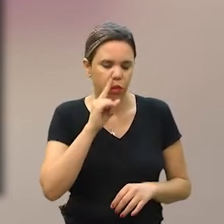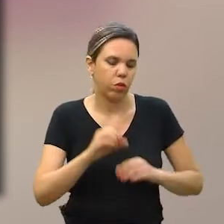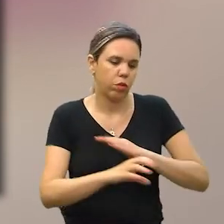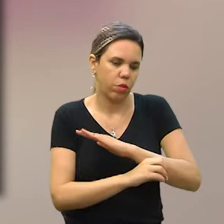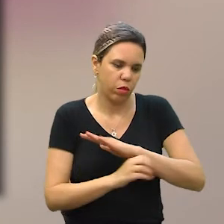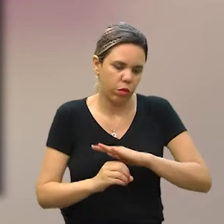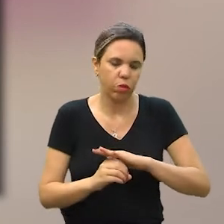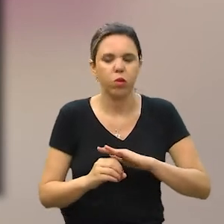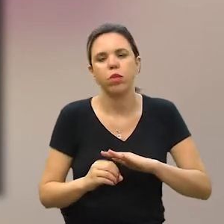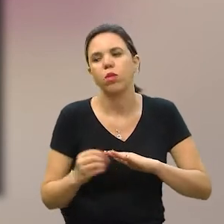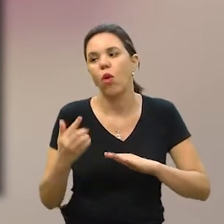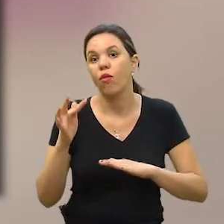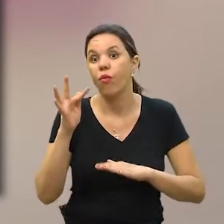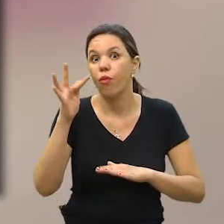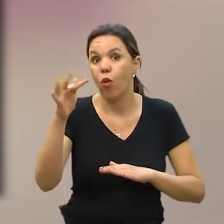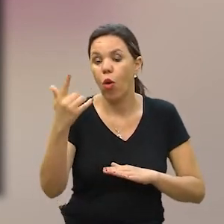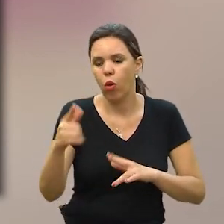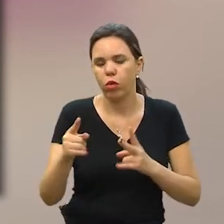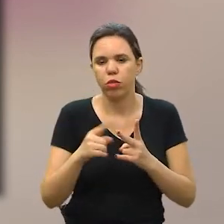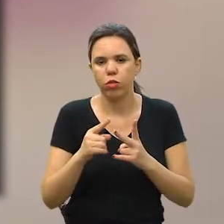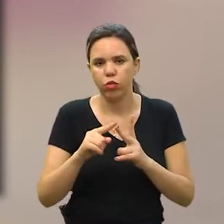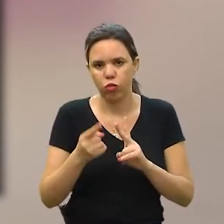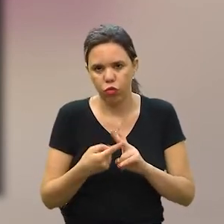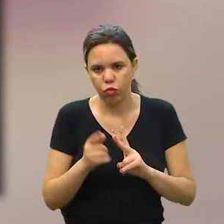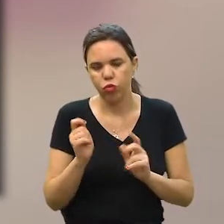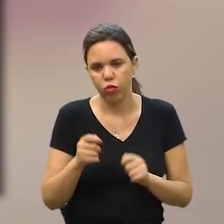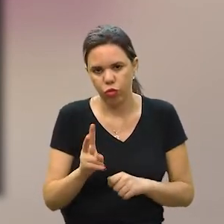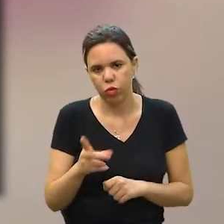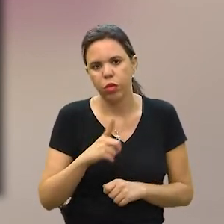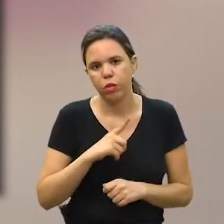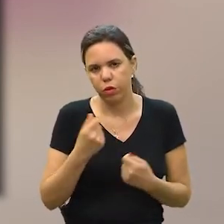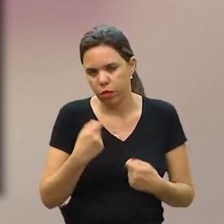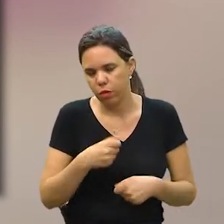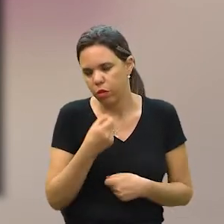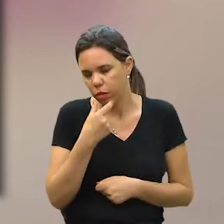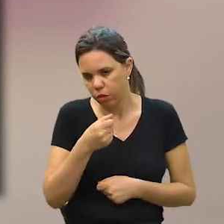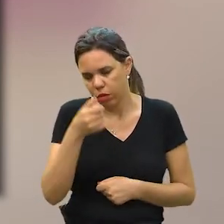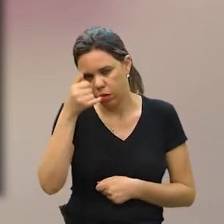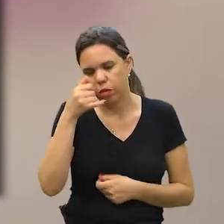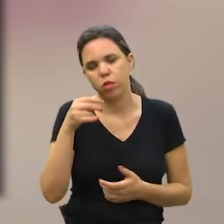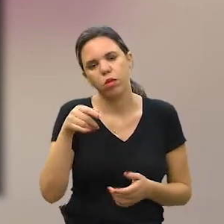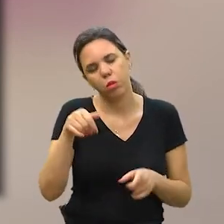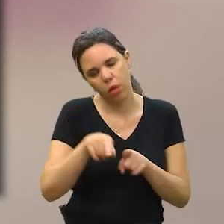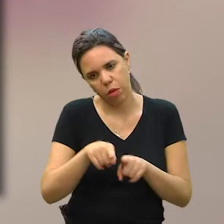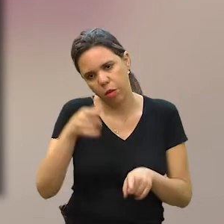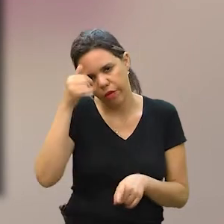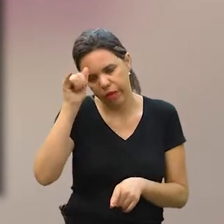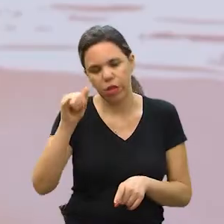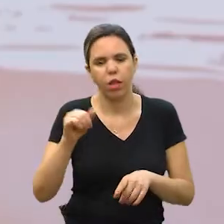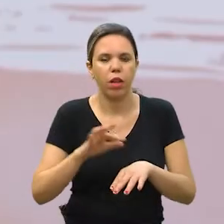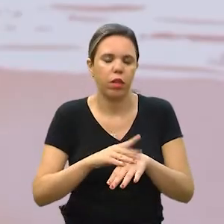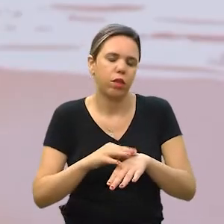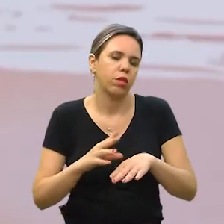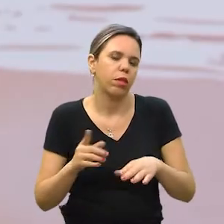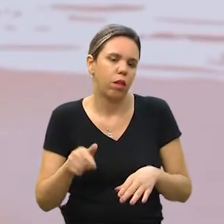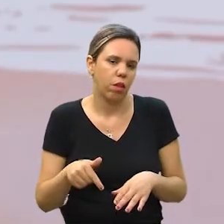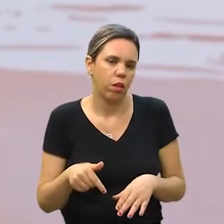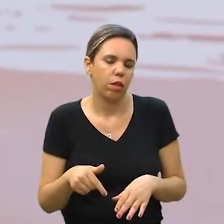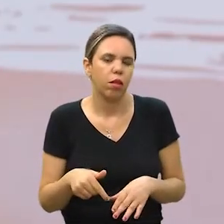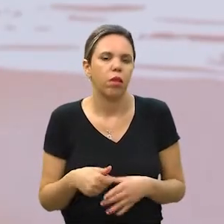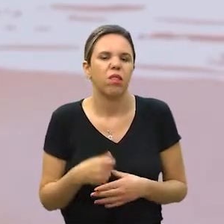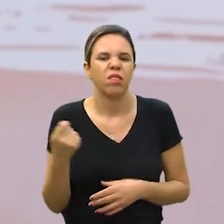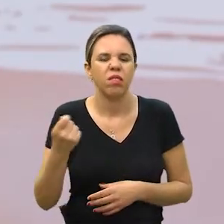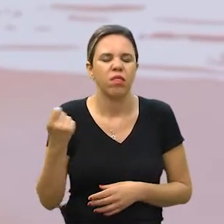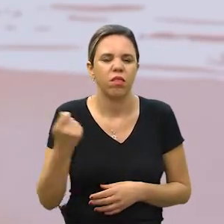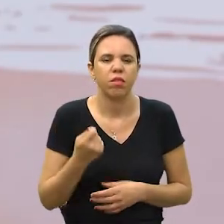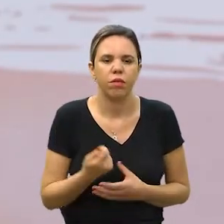de trombose, numa futura gestação, sempre ela vai precisar usar o anticoagulante, sabe? Essa é uma doença